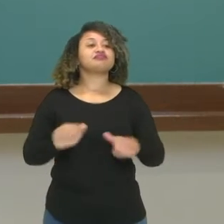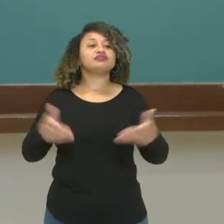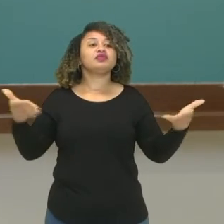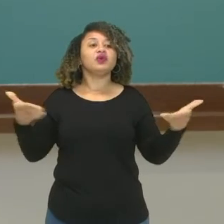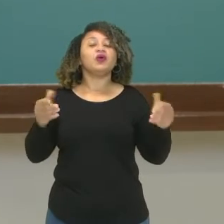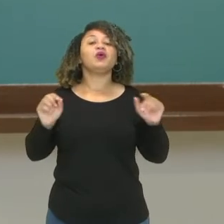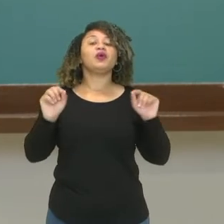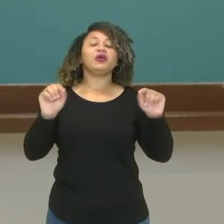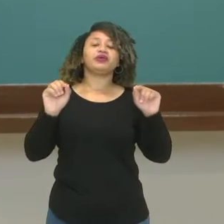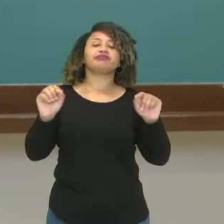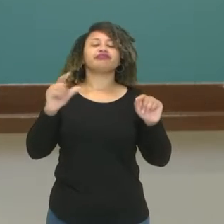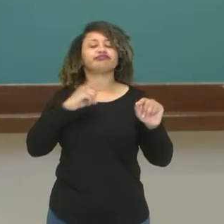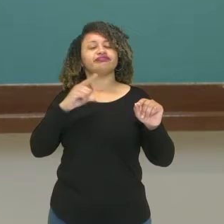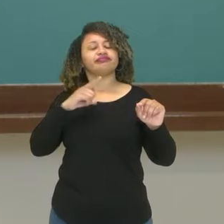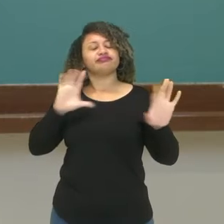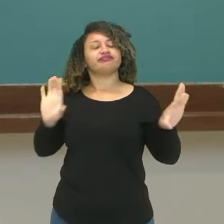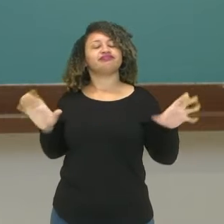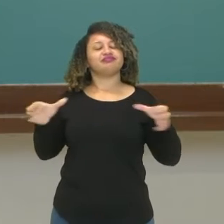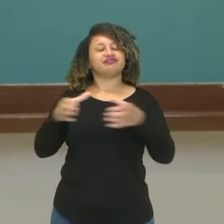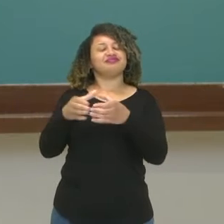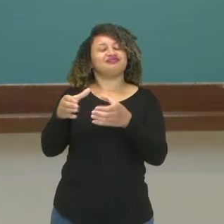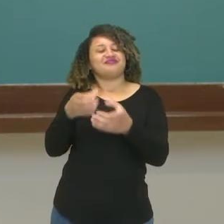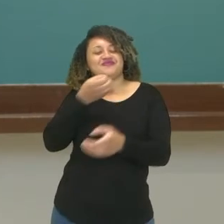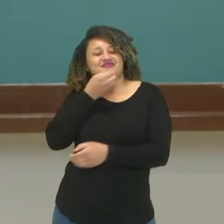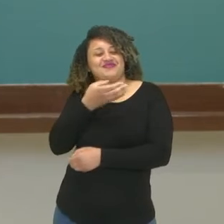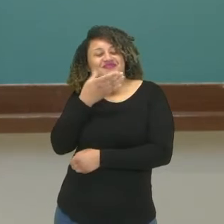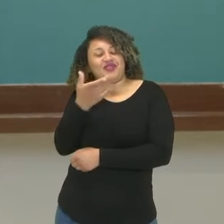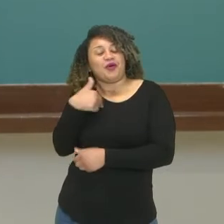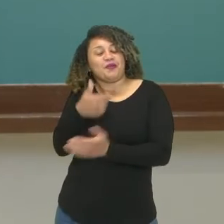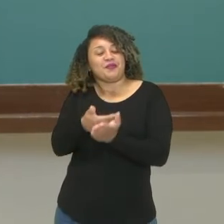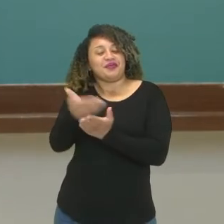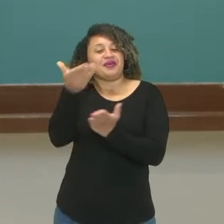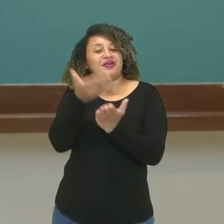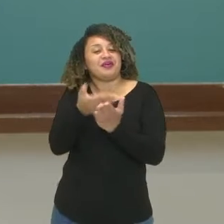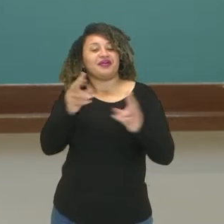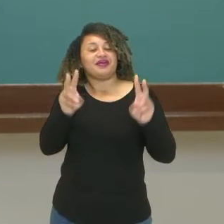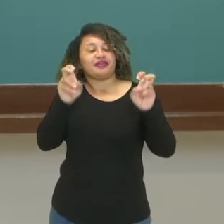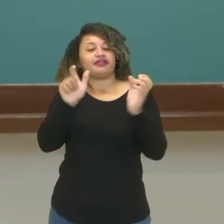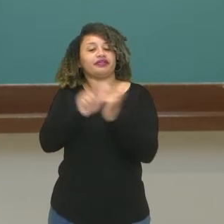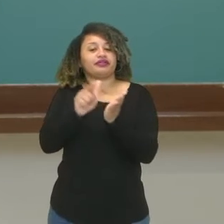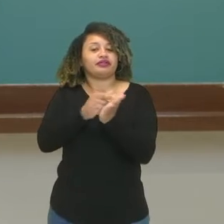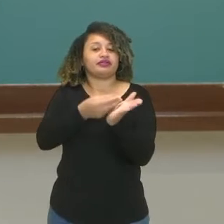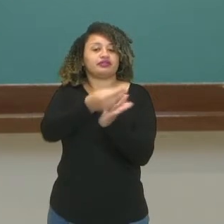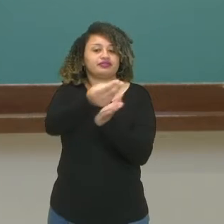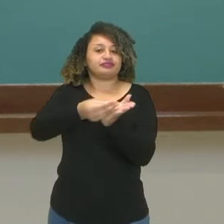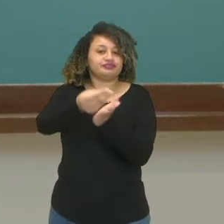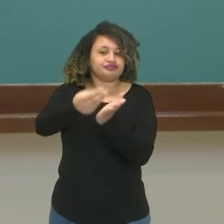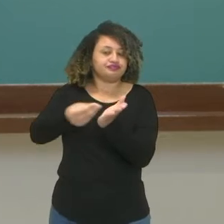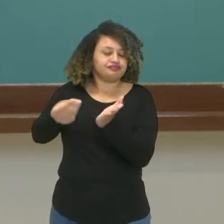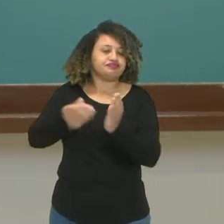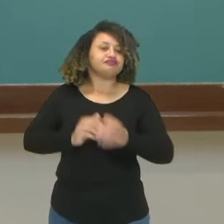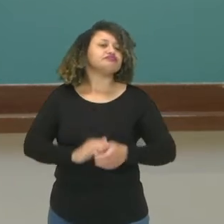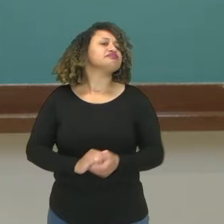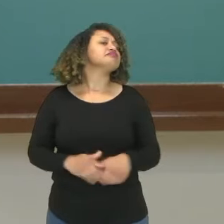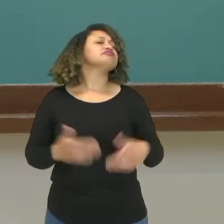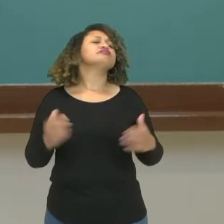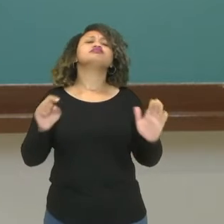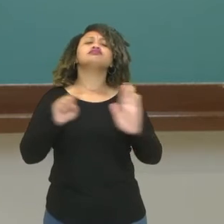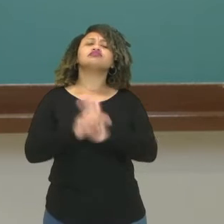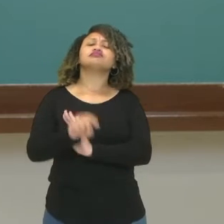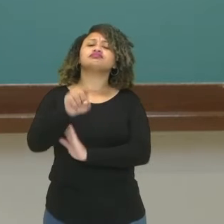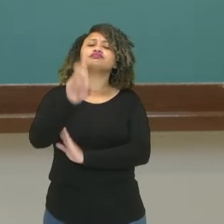bem assessorados com a nossa equipe e iniciamos a nossa aula sobre panfletos. Eu questiono, você já